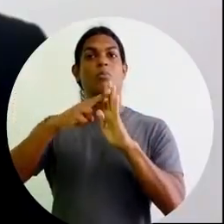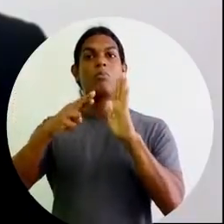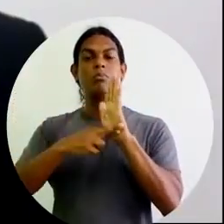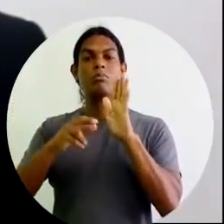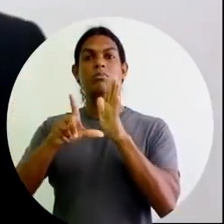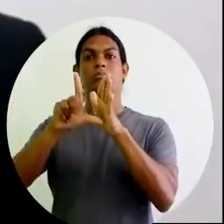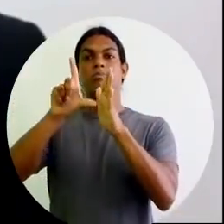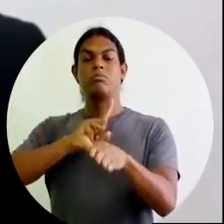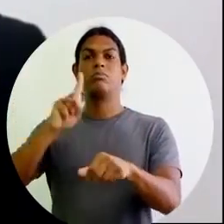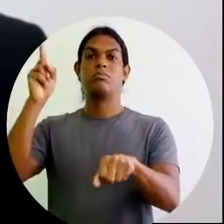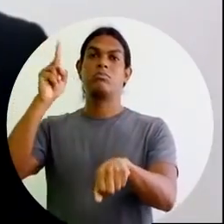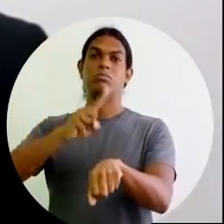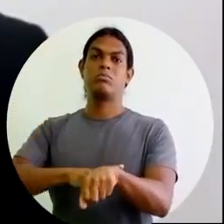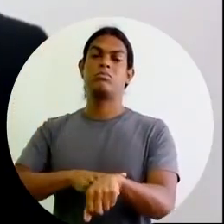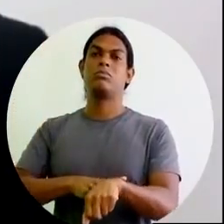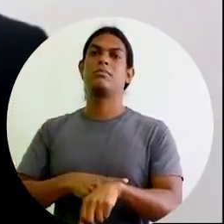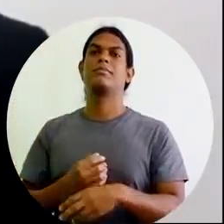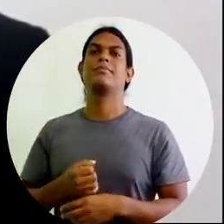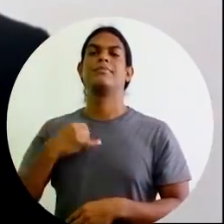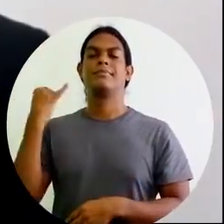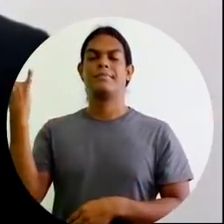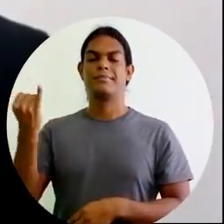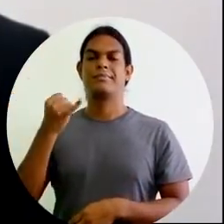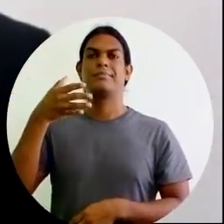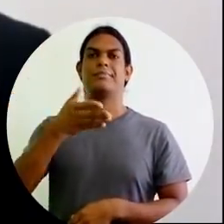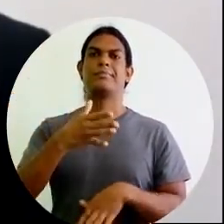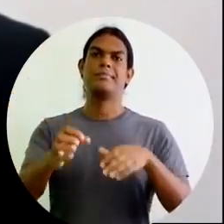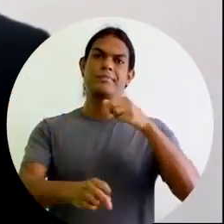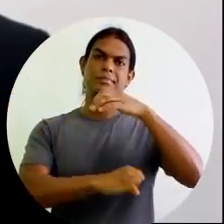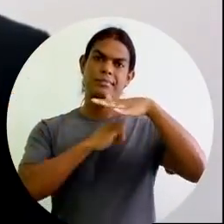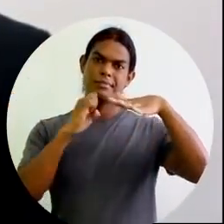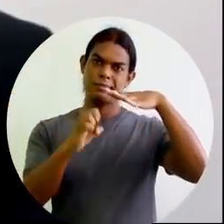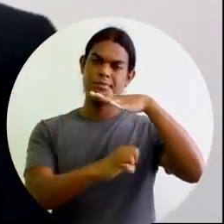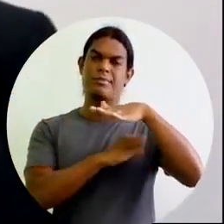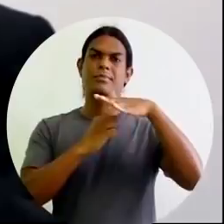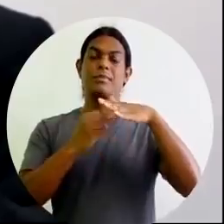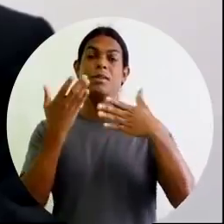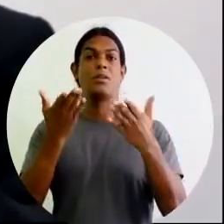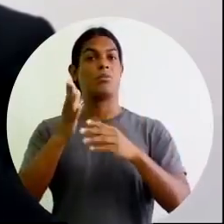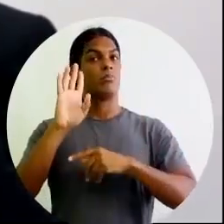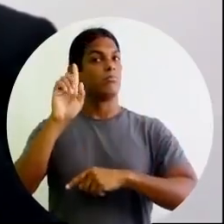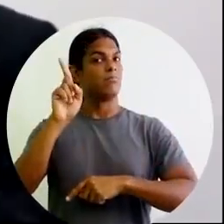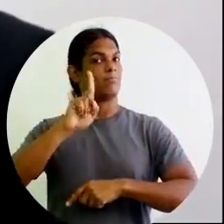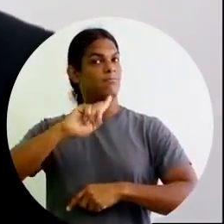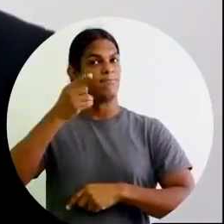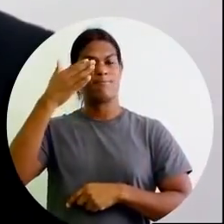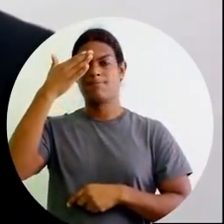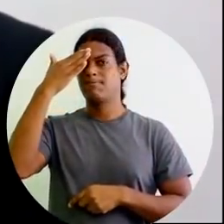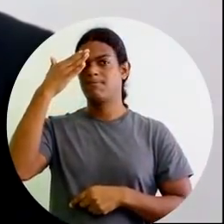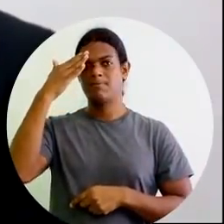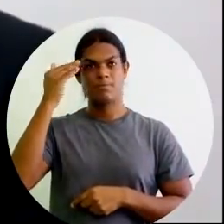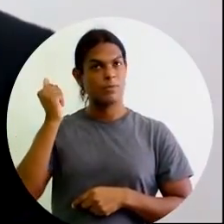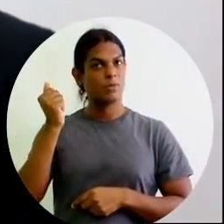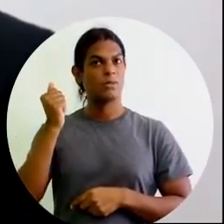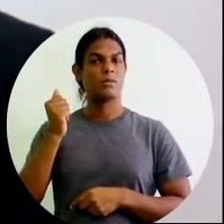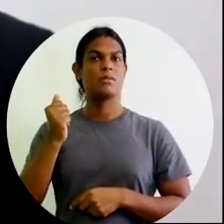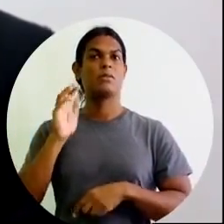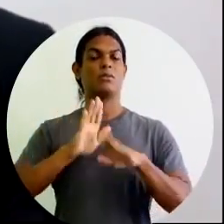a empresa precisa, é disto que ela necessita. Então, não